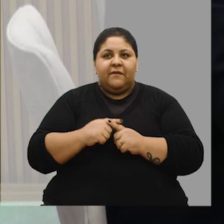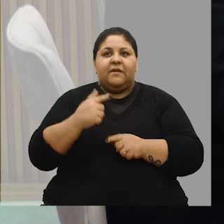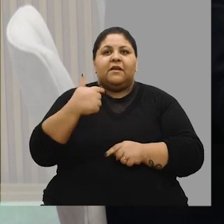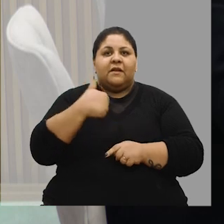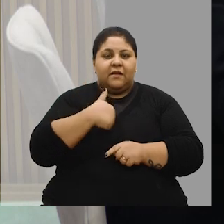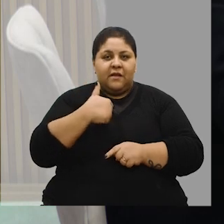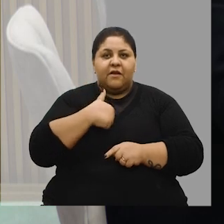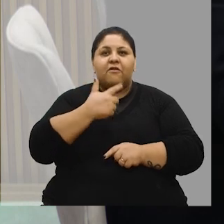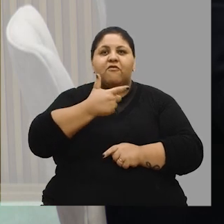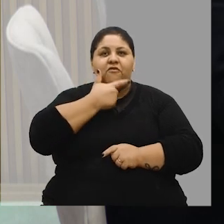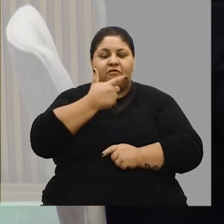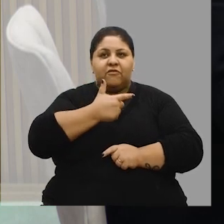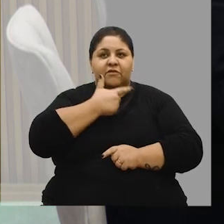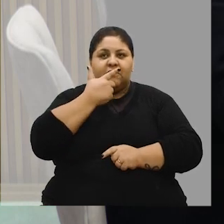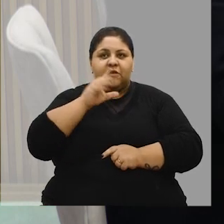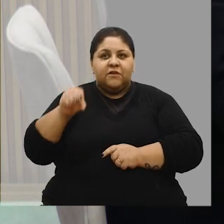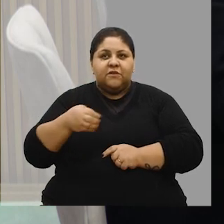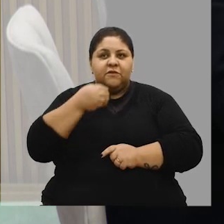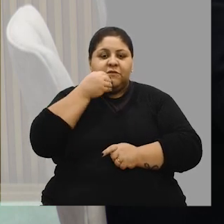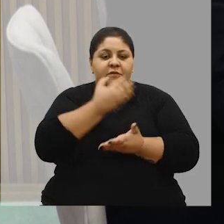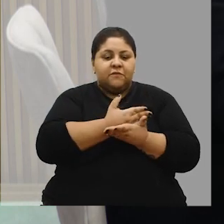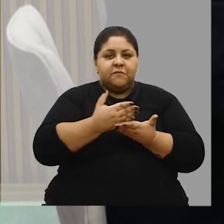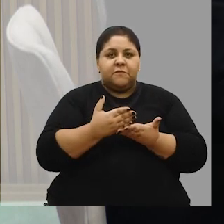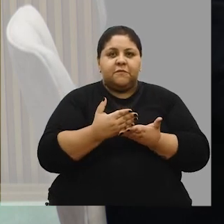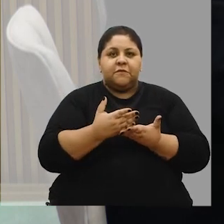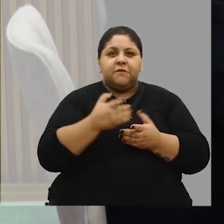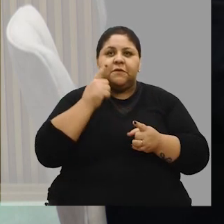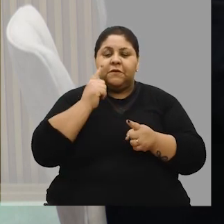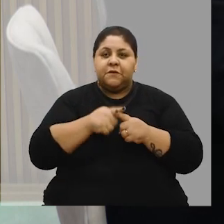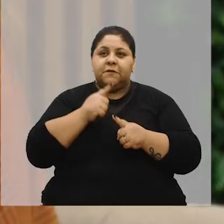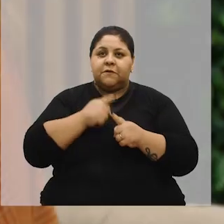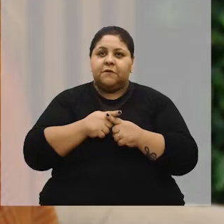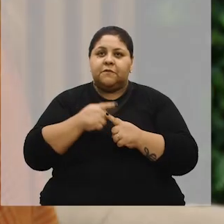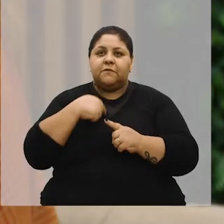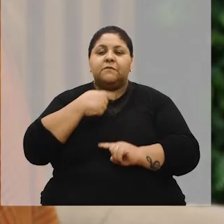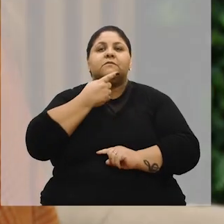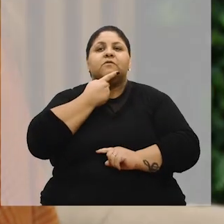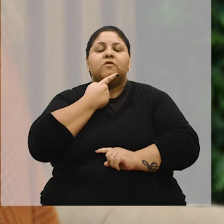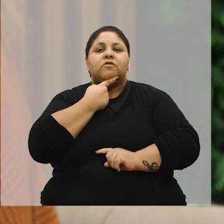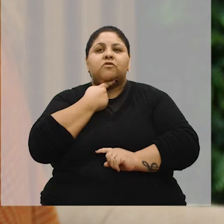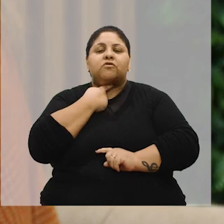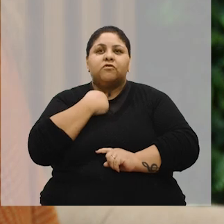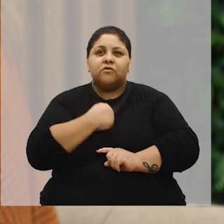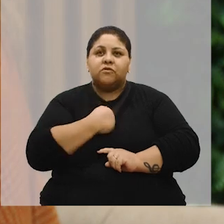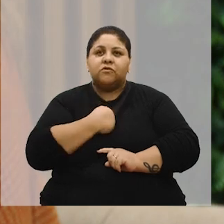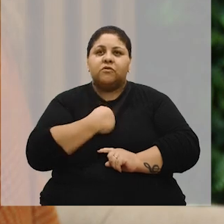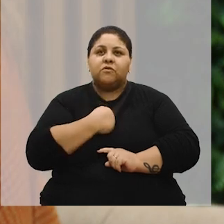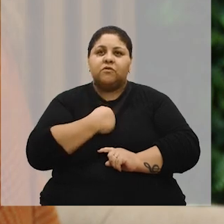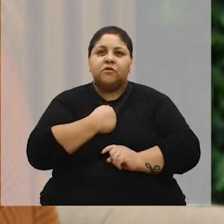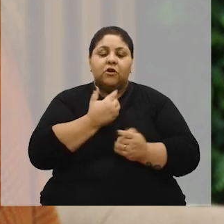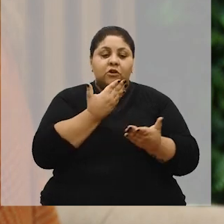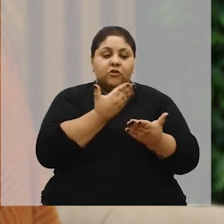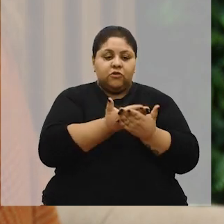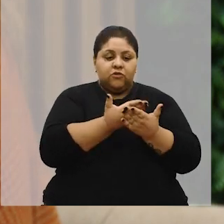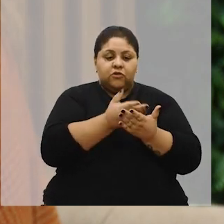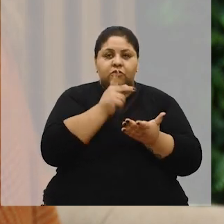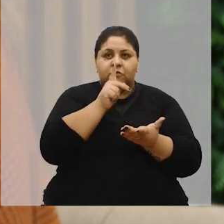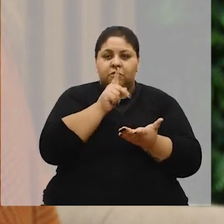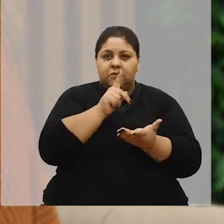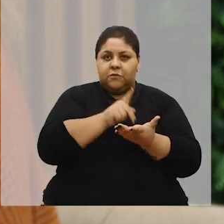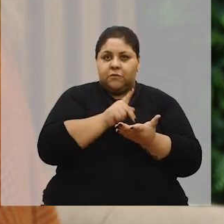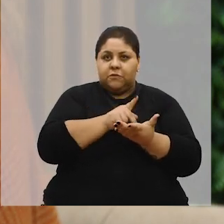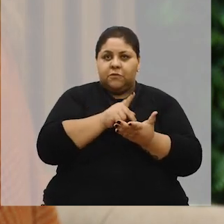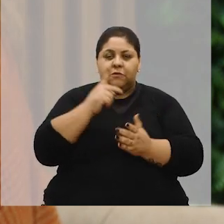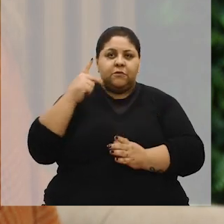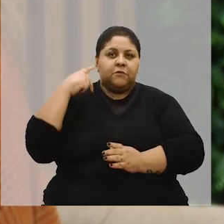que nem eu comentei, desde que a oportunidade surgiu, porque eu gosto muito de estudar, de fato, a